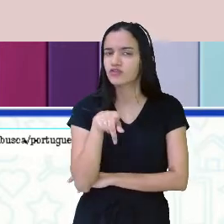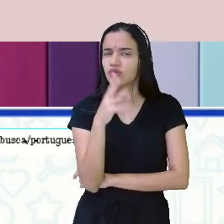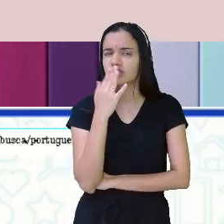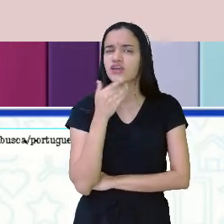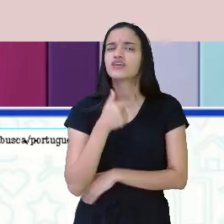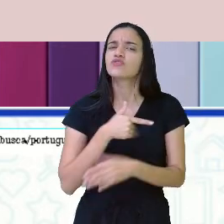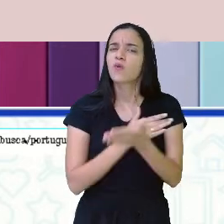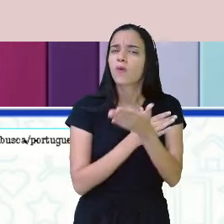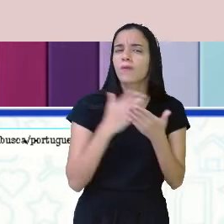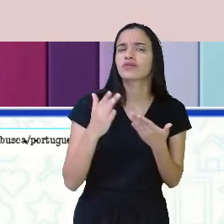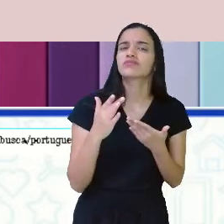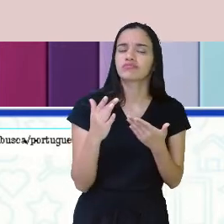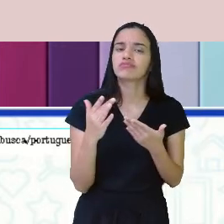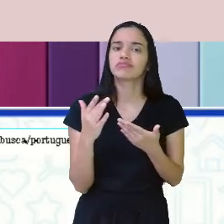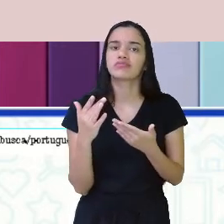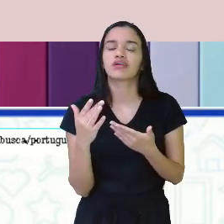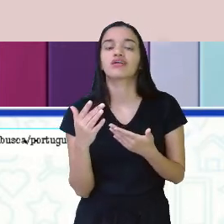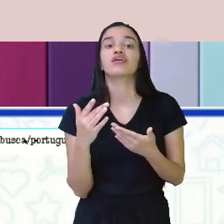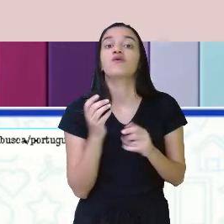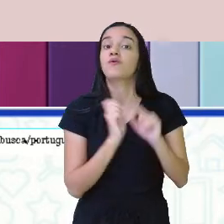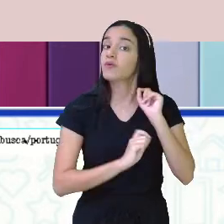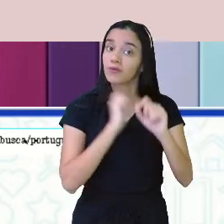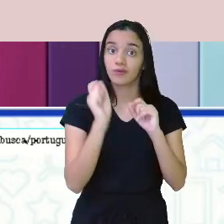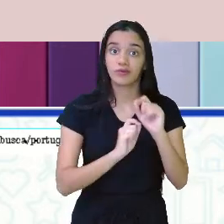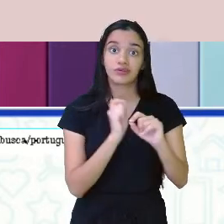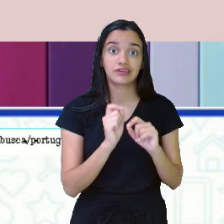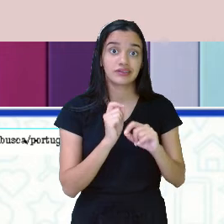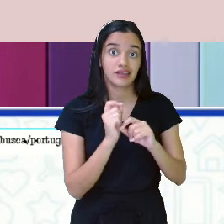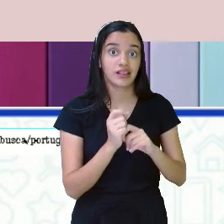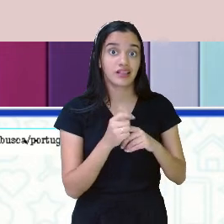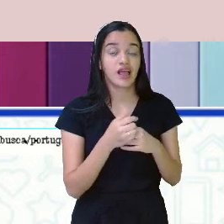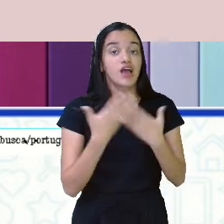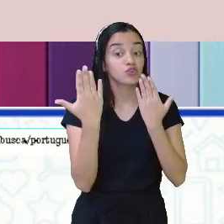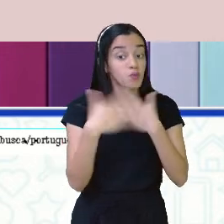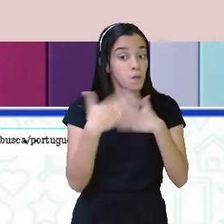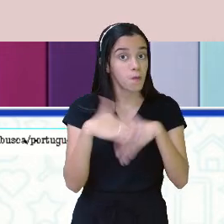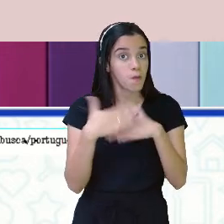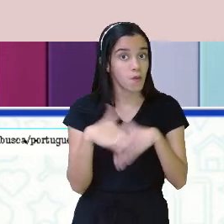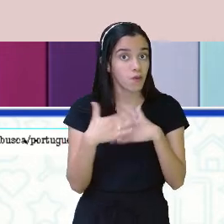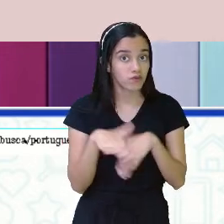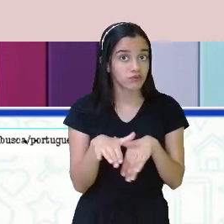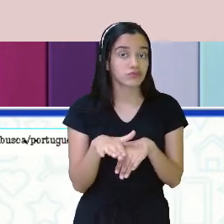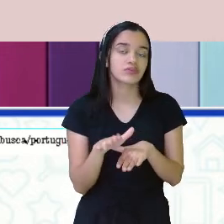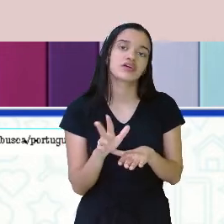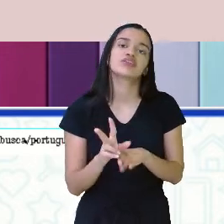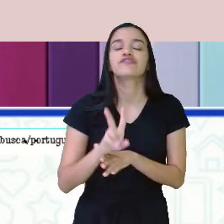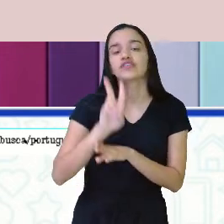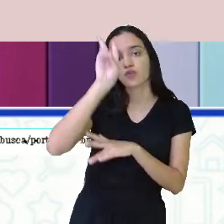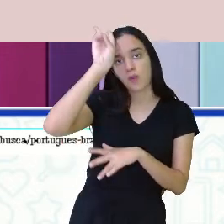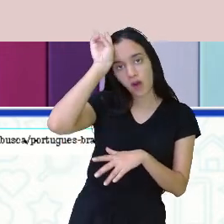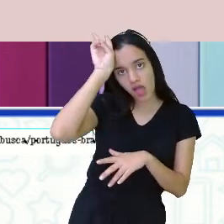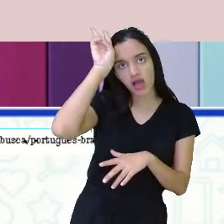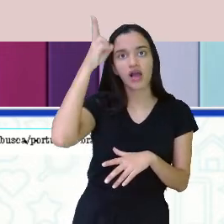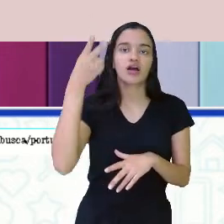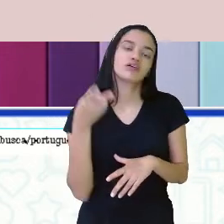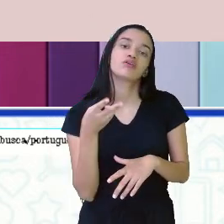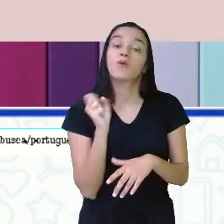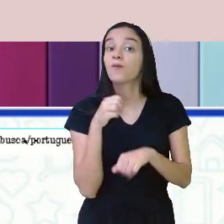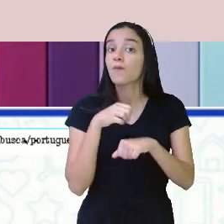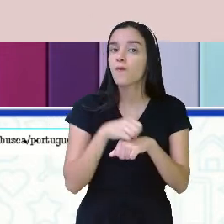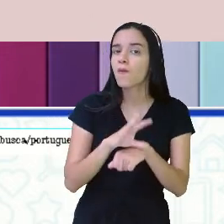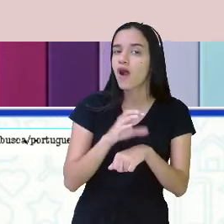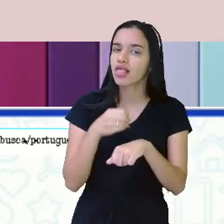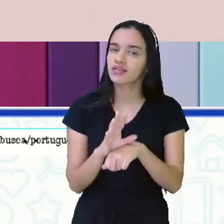vão começar a maratona dos exames, né? Das provas de vestibular. Uma dica que eu